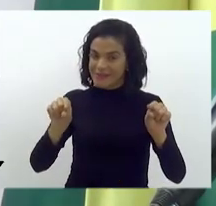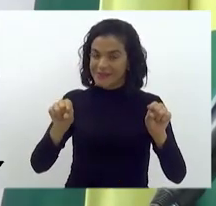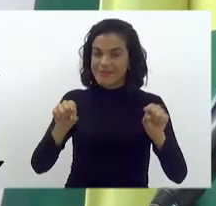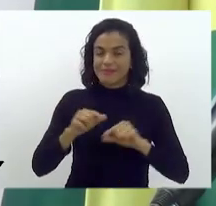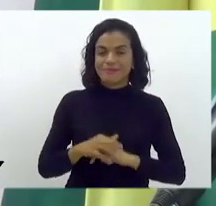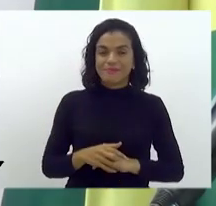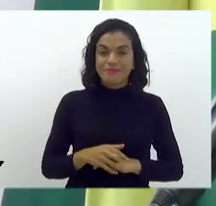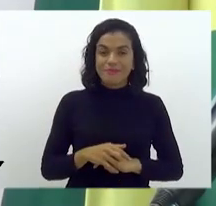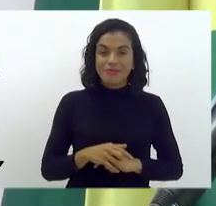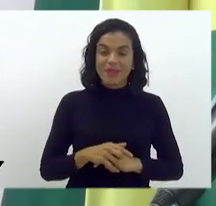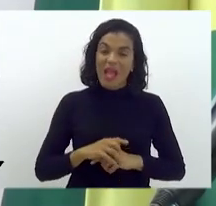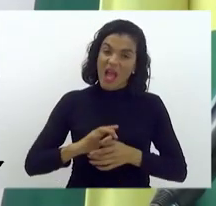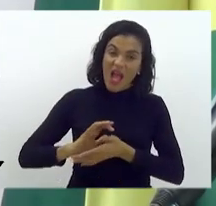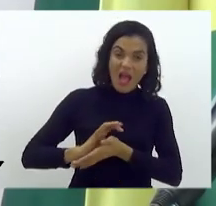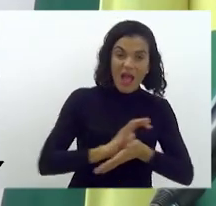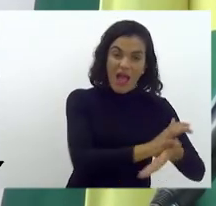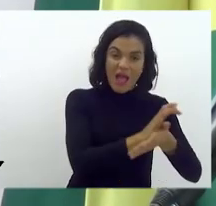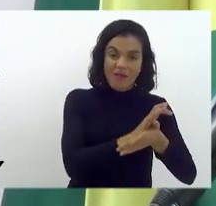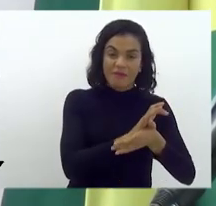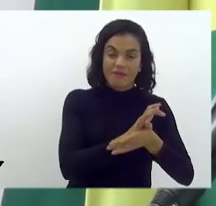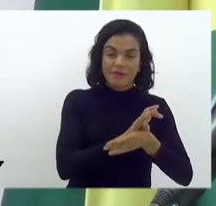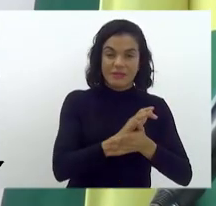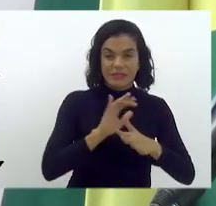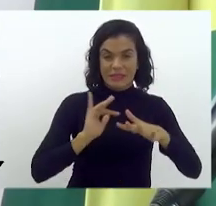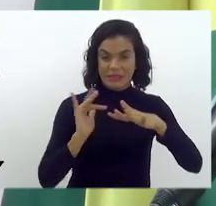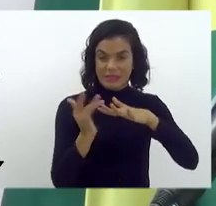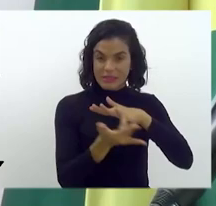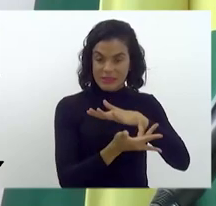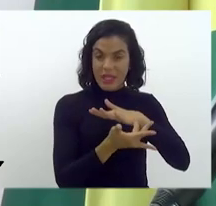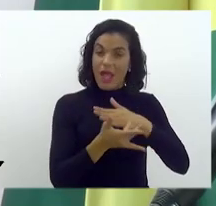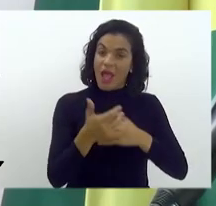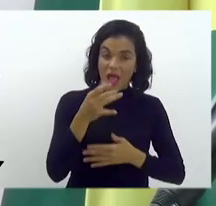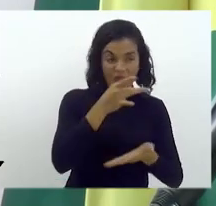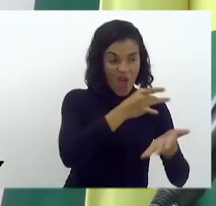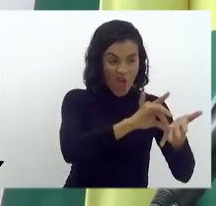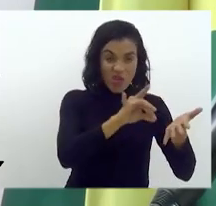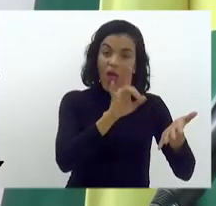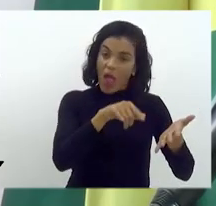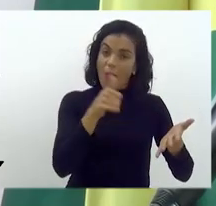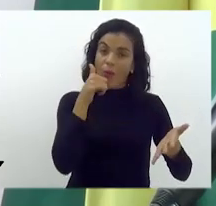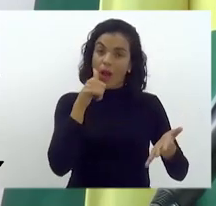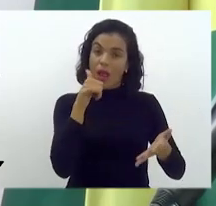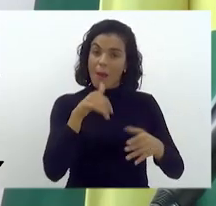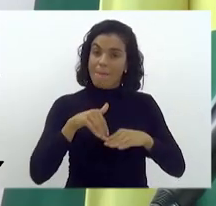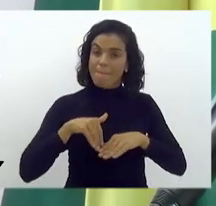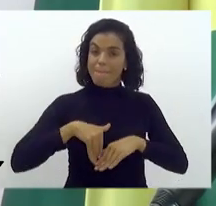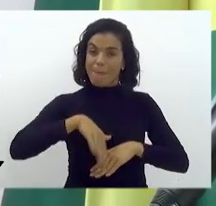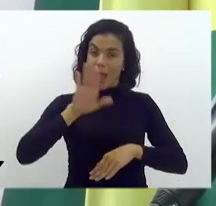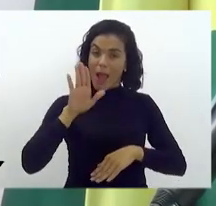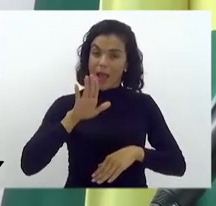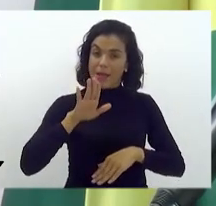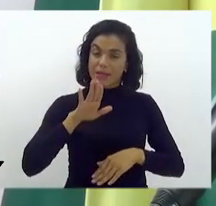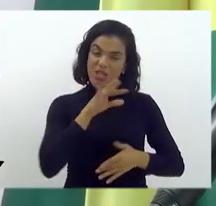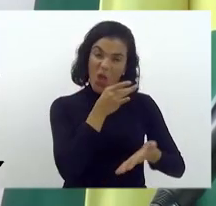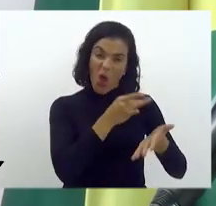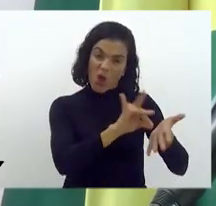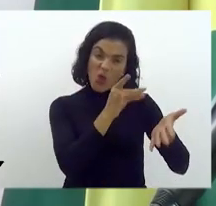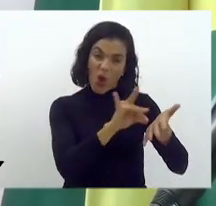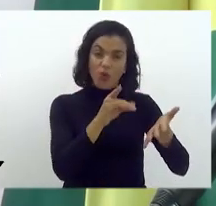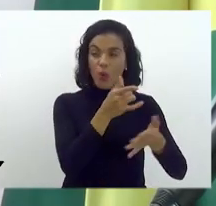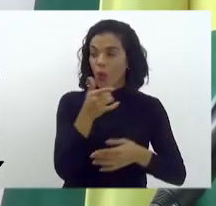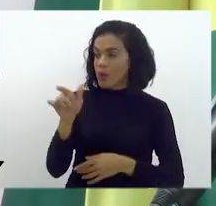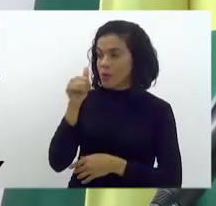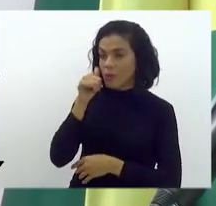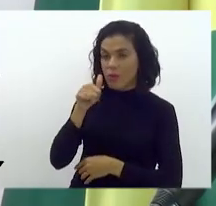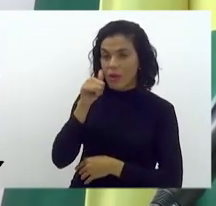aí Apesar social vivida das mulheres são as mulheres mais as maiores causas causadoras se a senhora